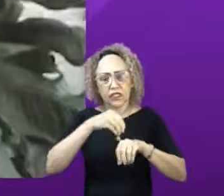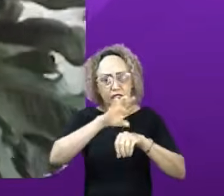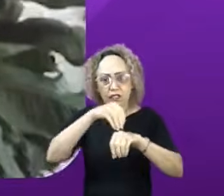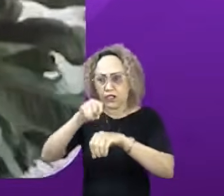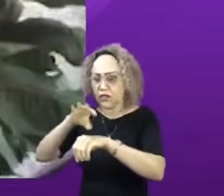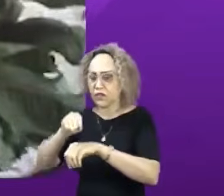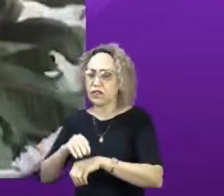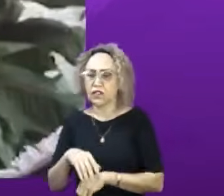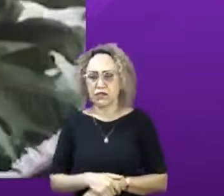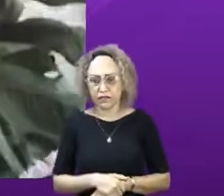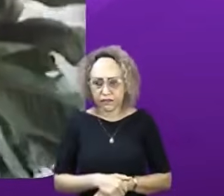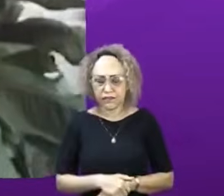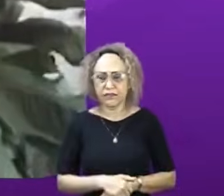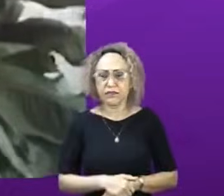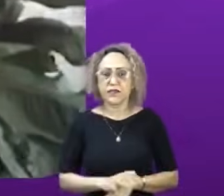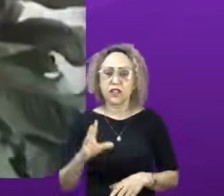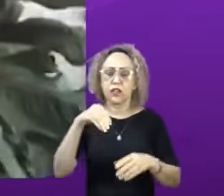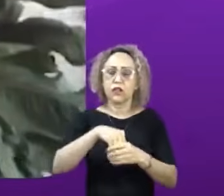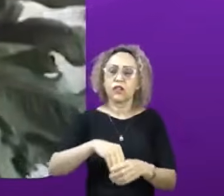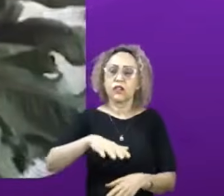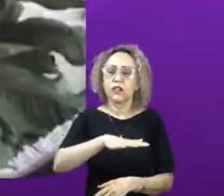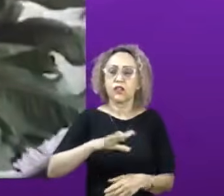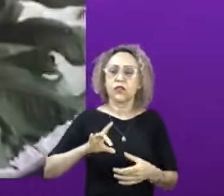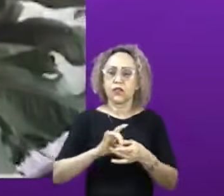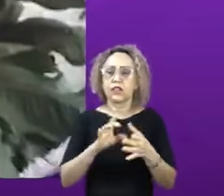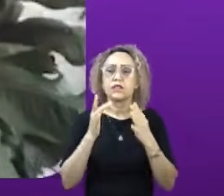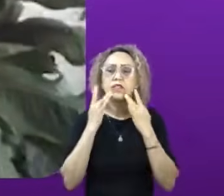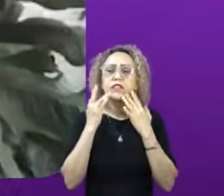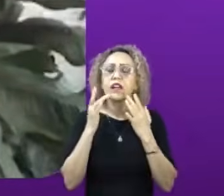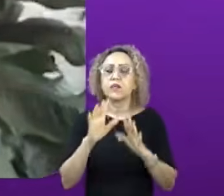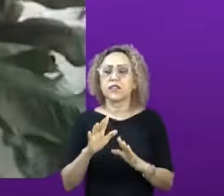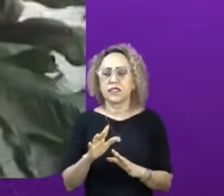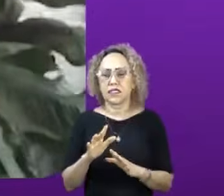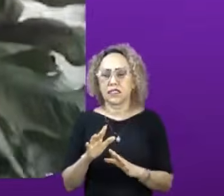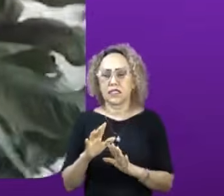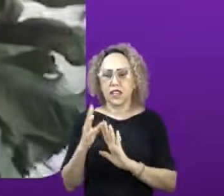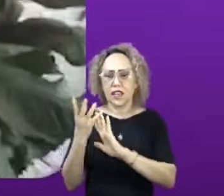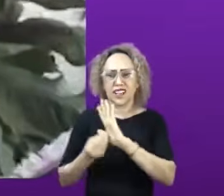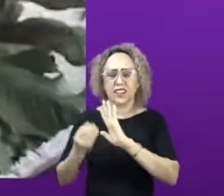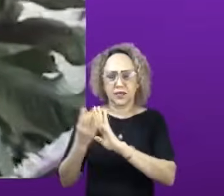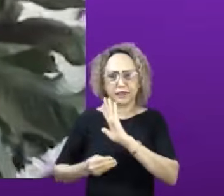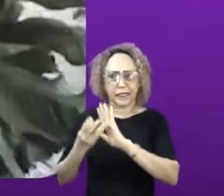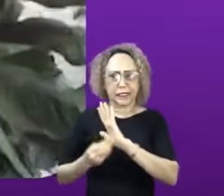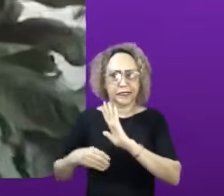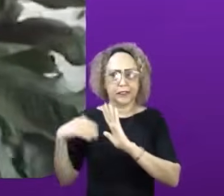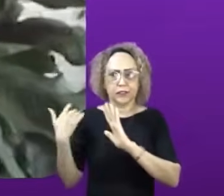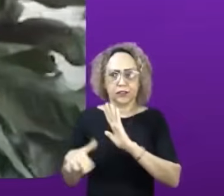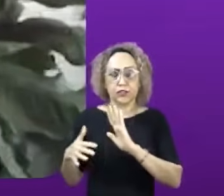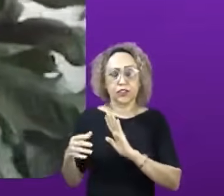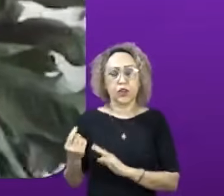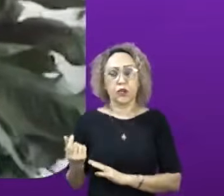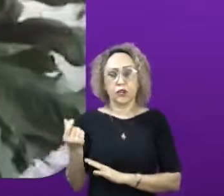eu venho trazendo para o meio teatral que o custo amazônico ele é muito alto, né? Para a gente sair